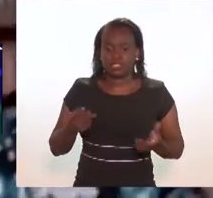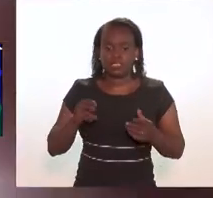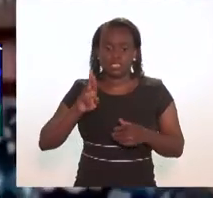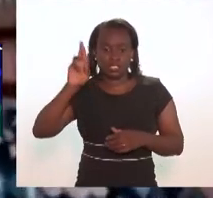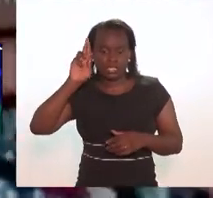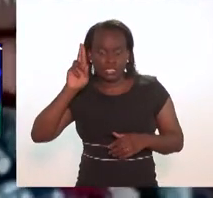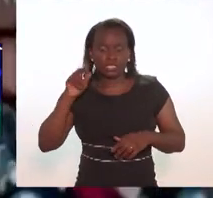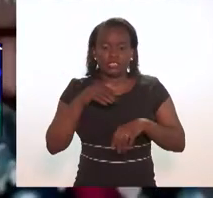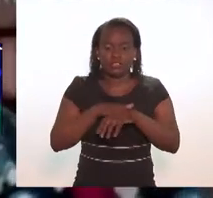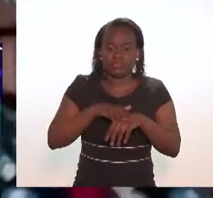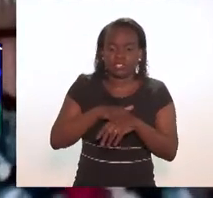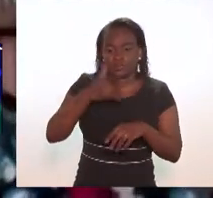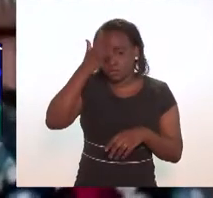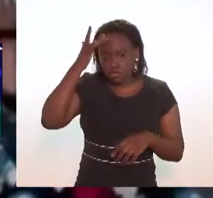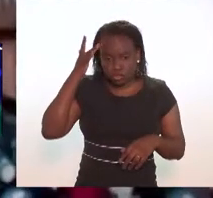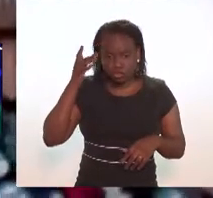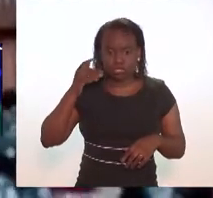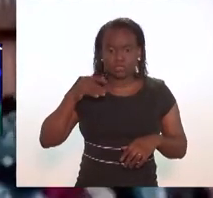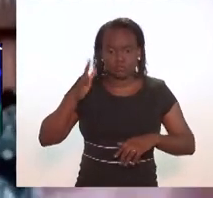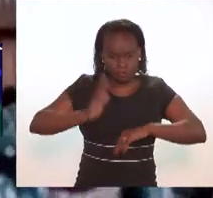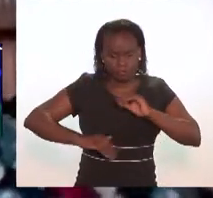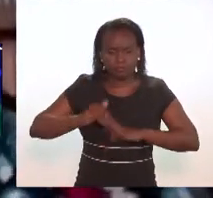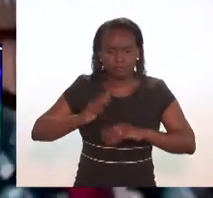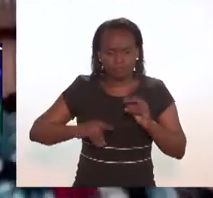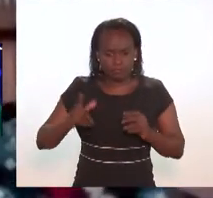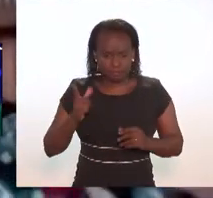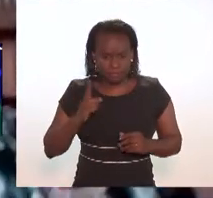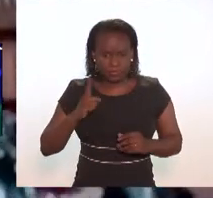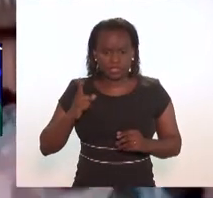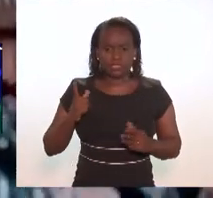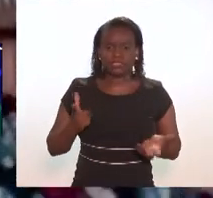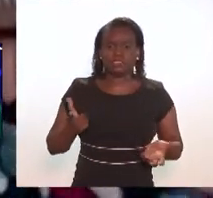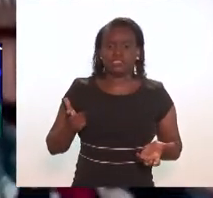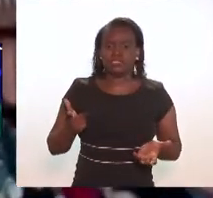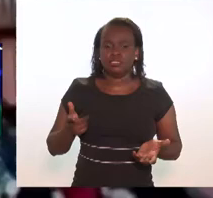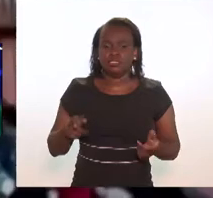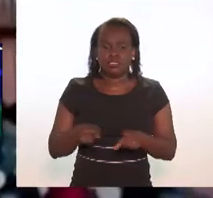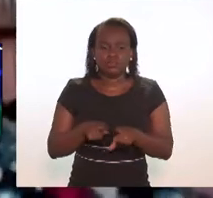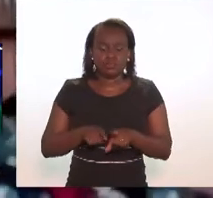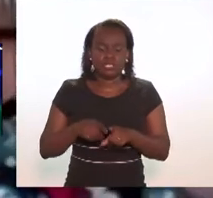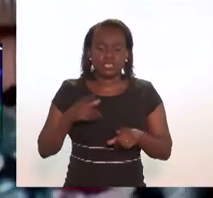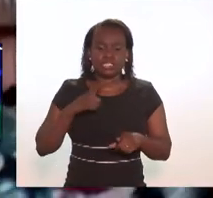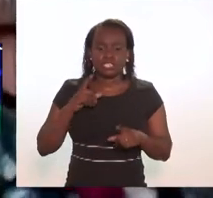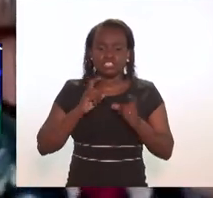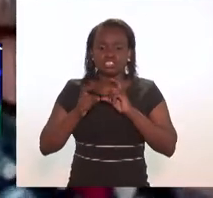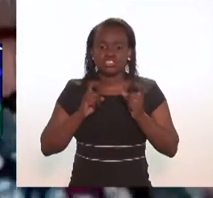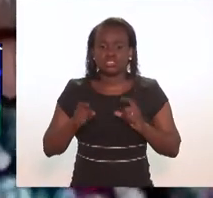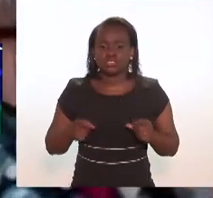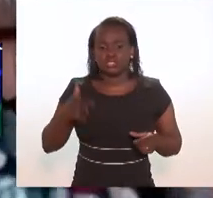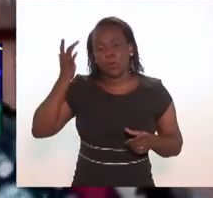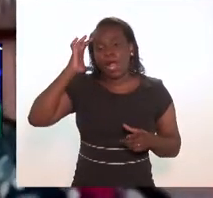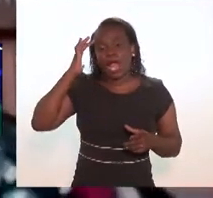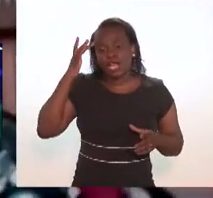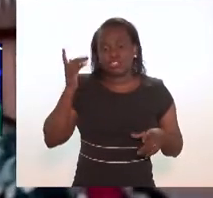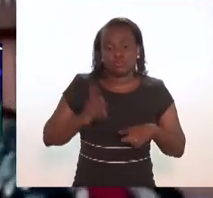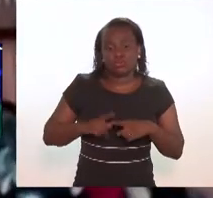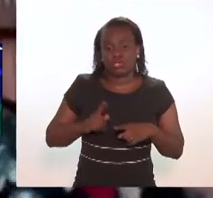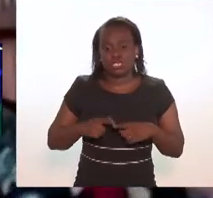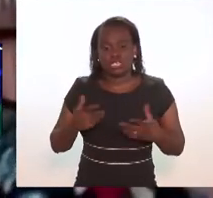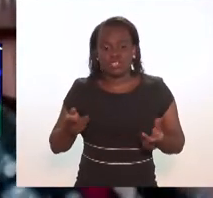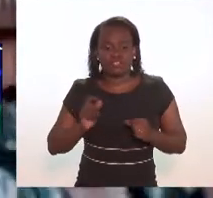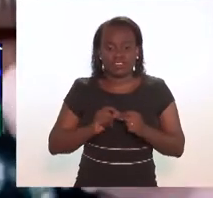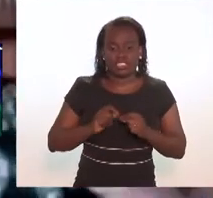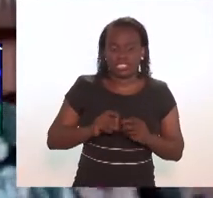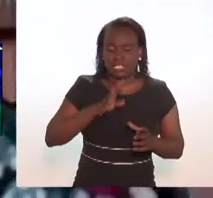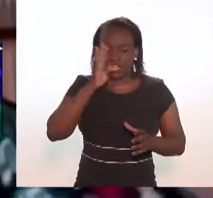tem pessoas extremamente capacitadas, nossos parlamentares. A gente não vem para cá discutir achismo só porque a gente está fazendo discussão